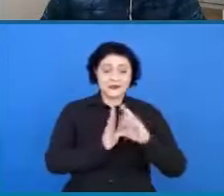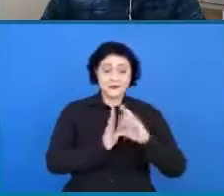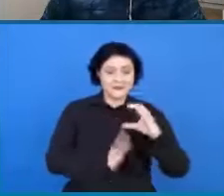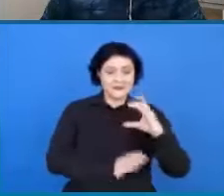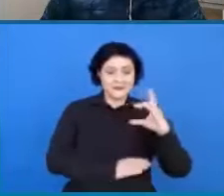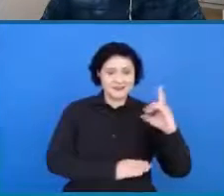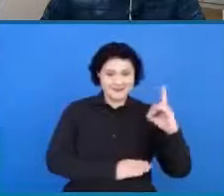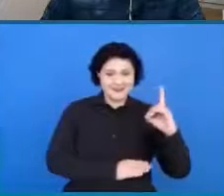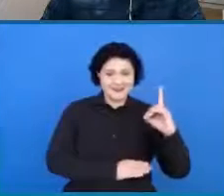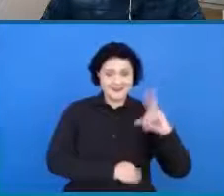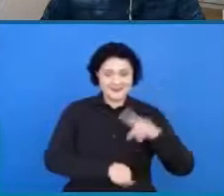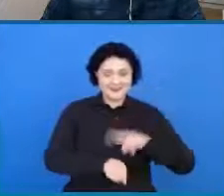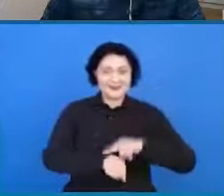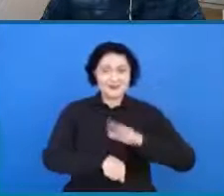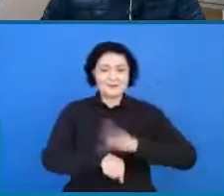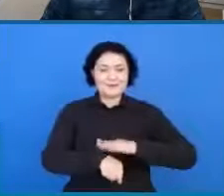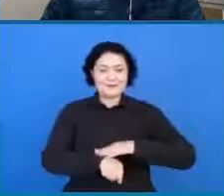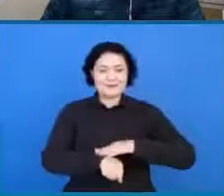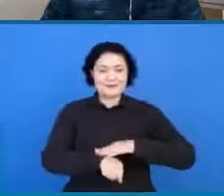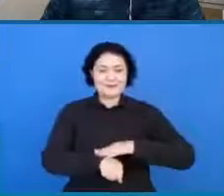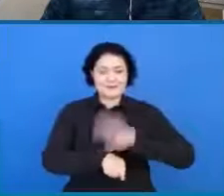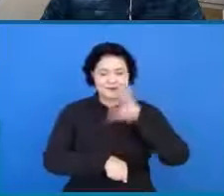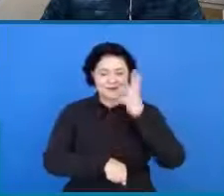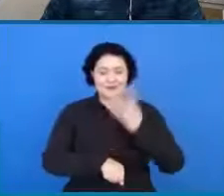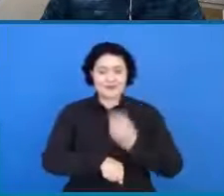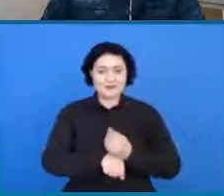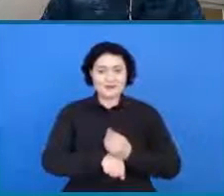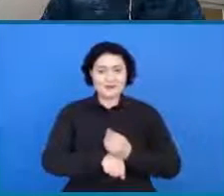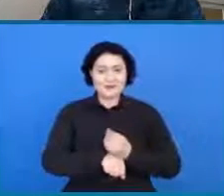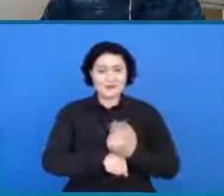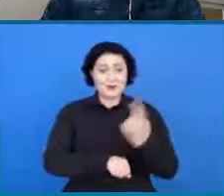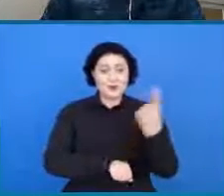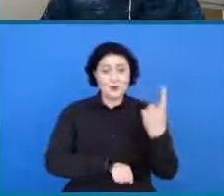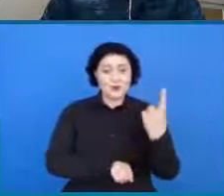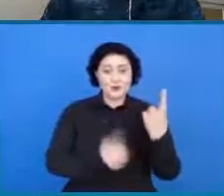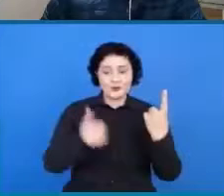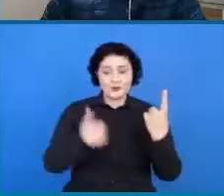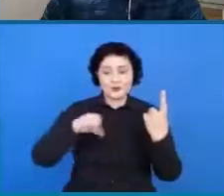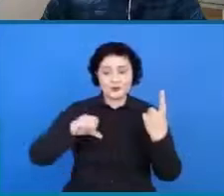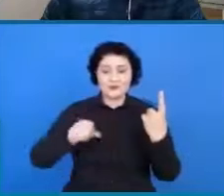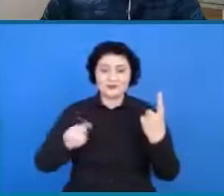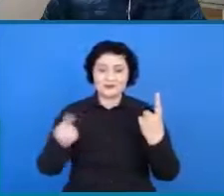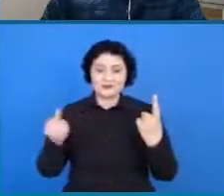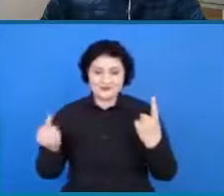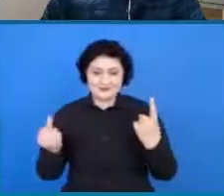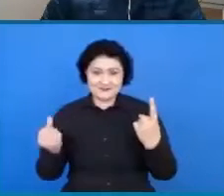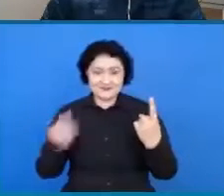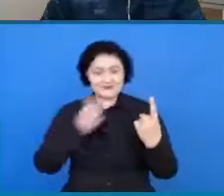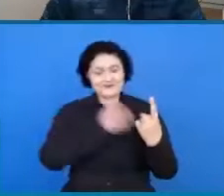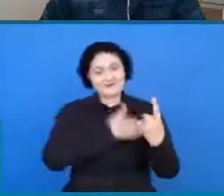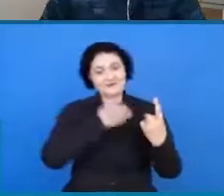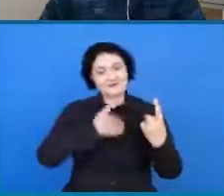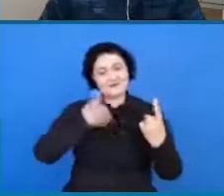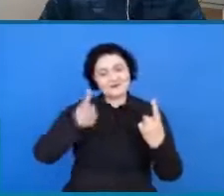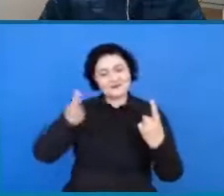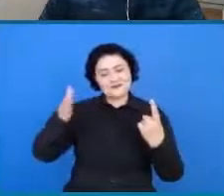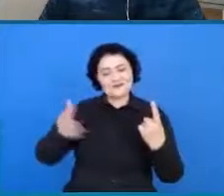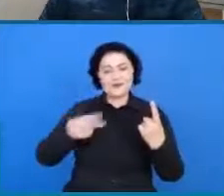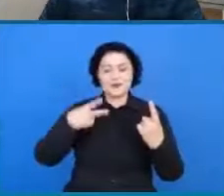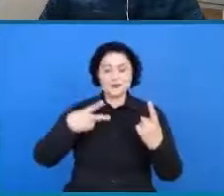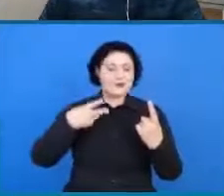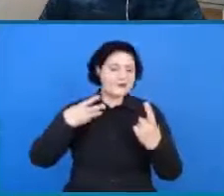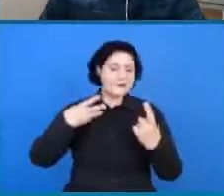então Momento Espírita em CD volume 1 foi lançado lá em 1996 e assim como os tendo Volume